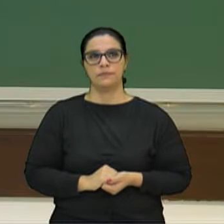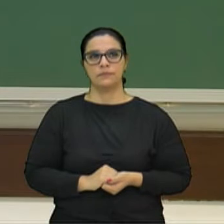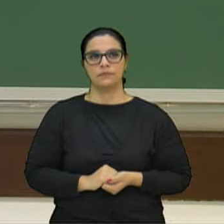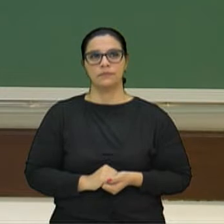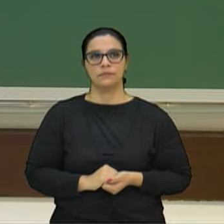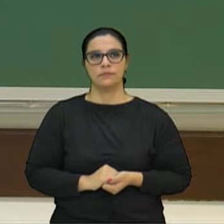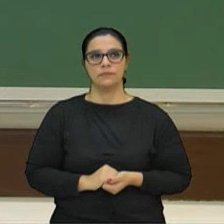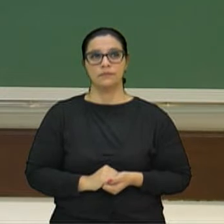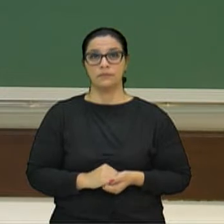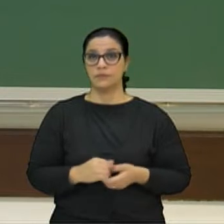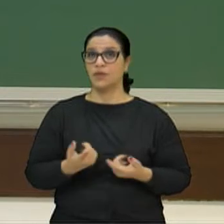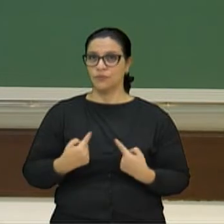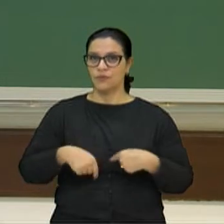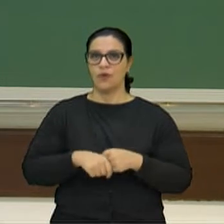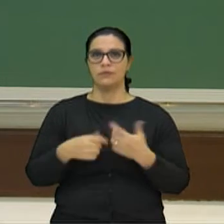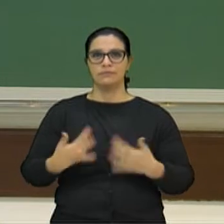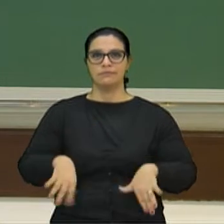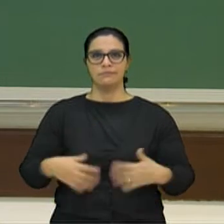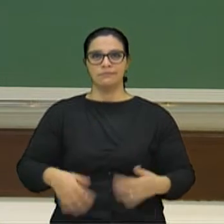Olha aí, solta de volta.